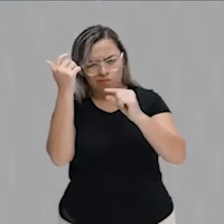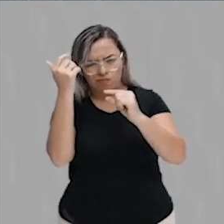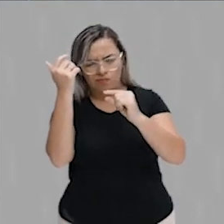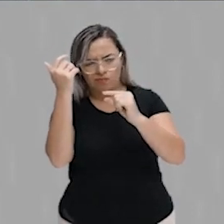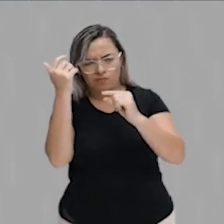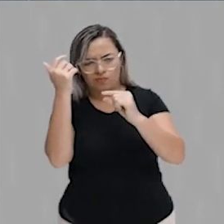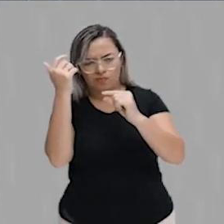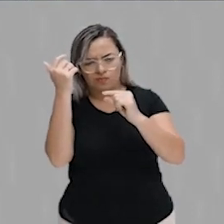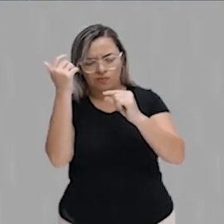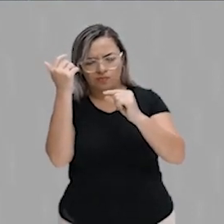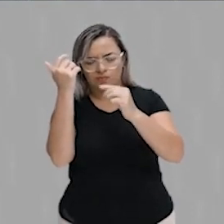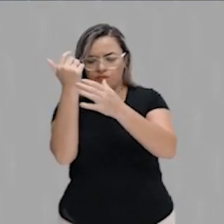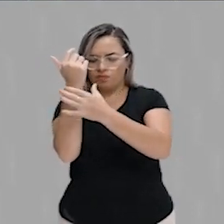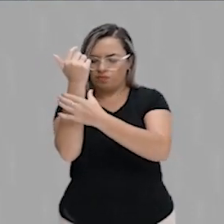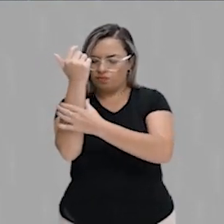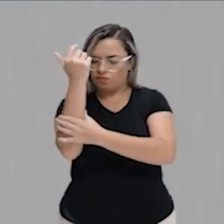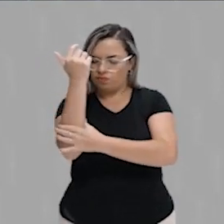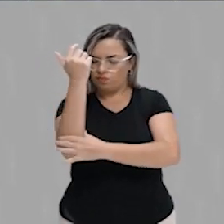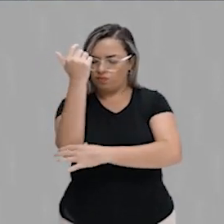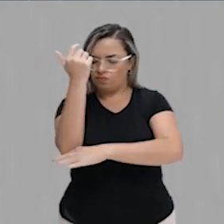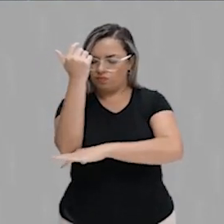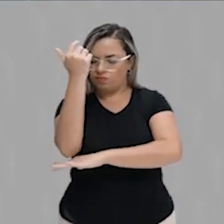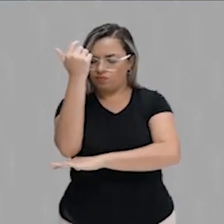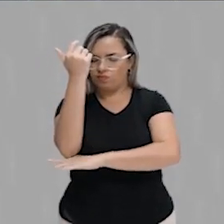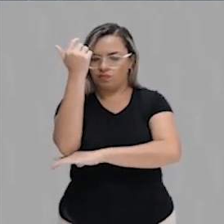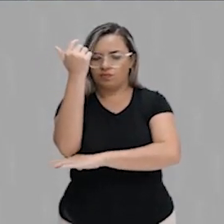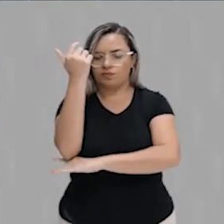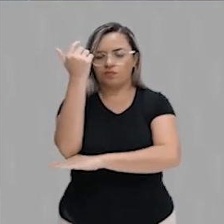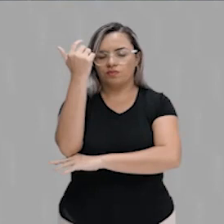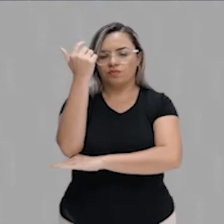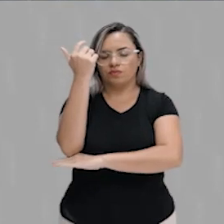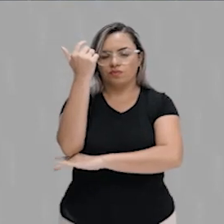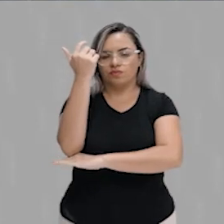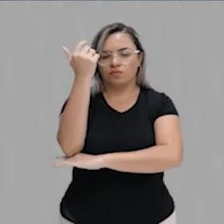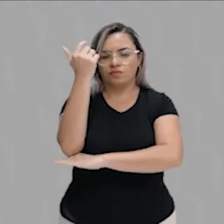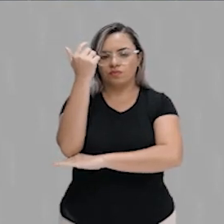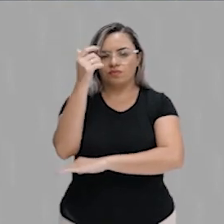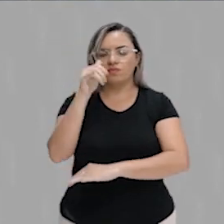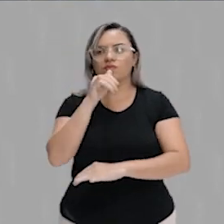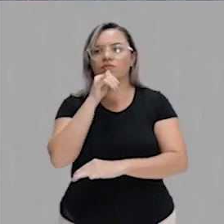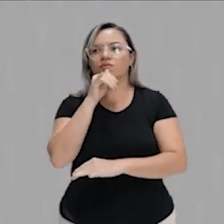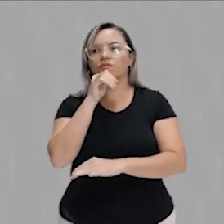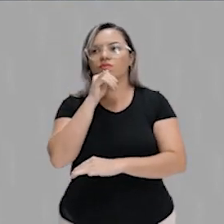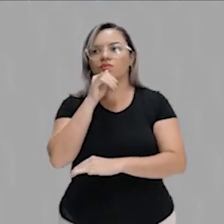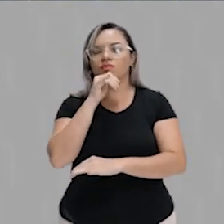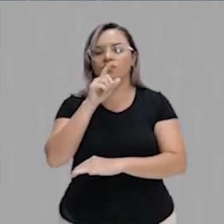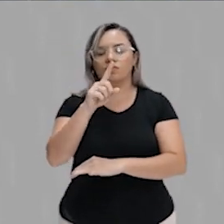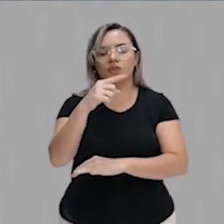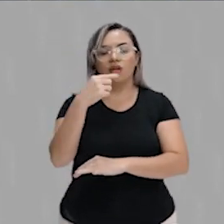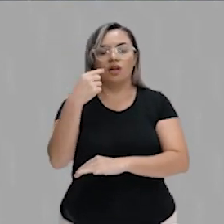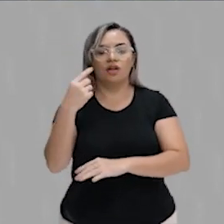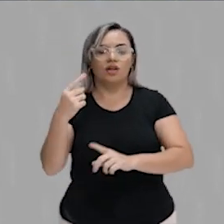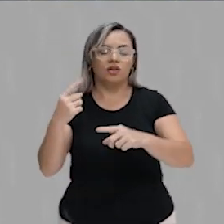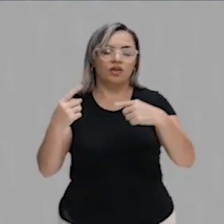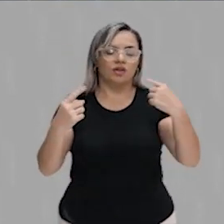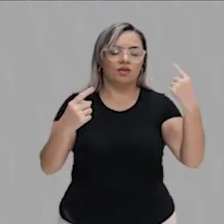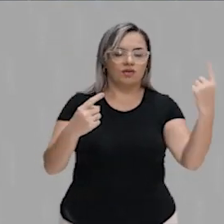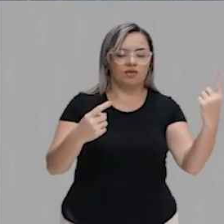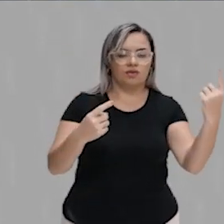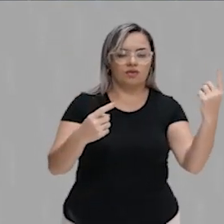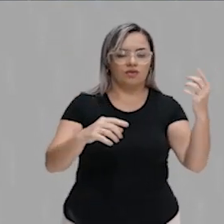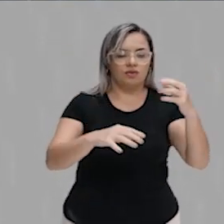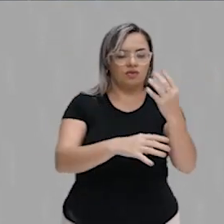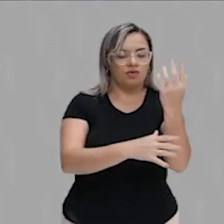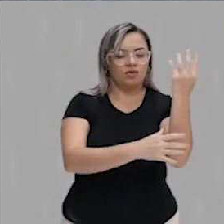nasce do caule, a partir do caule. Então, se eu jogar eu colocar, por exemplo, uma outra folha mergulhada